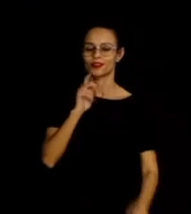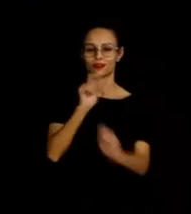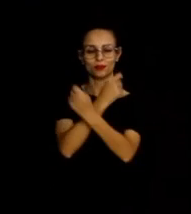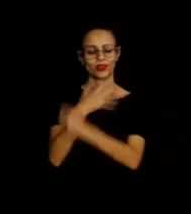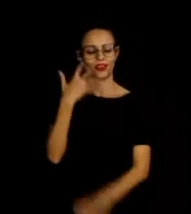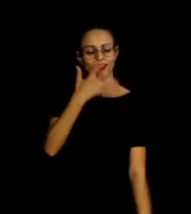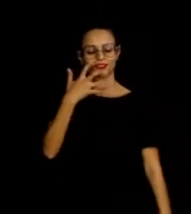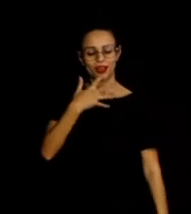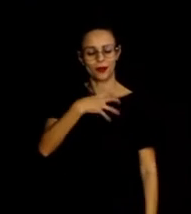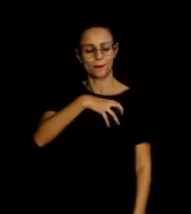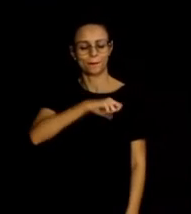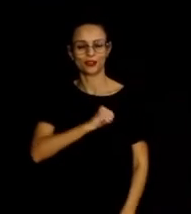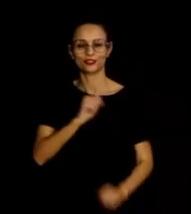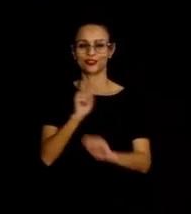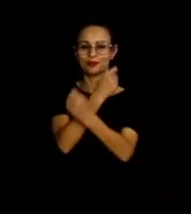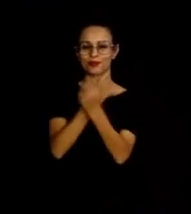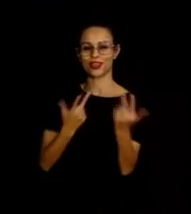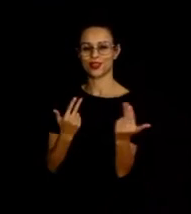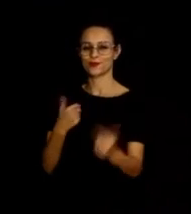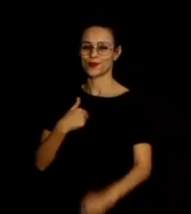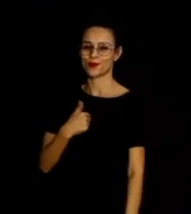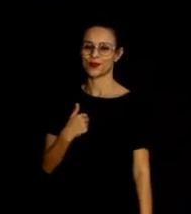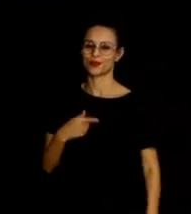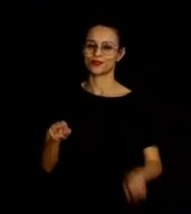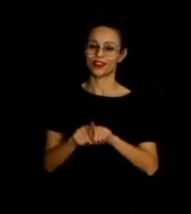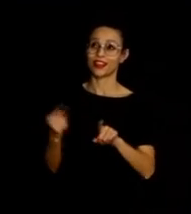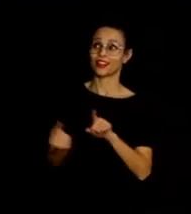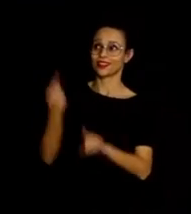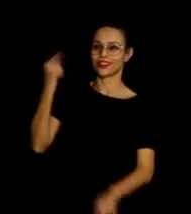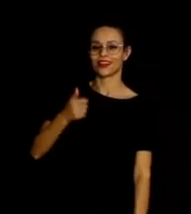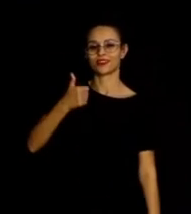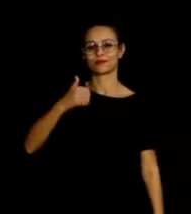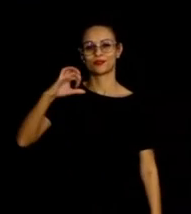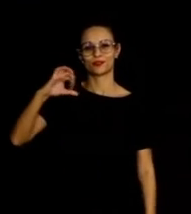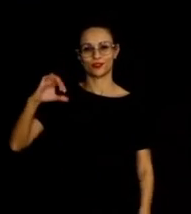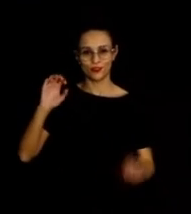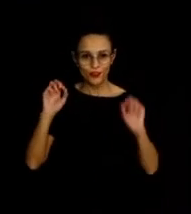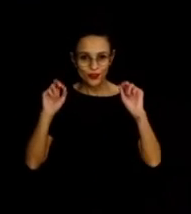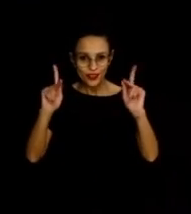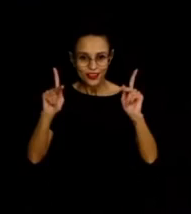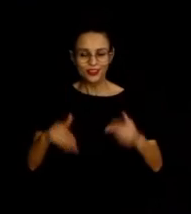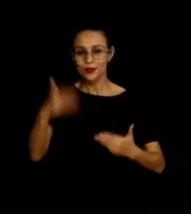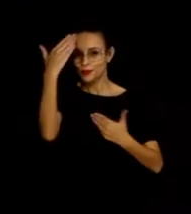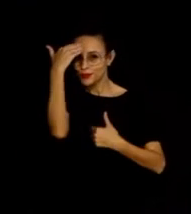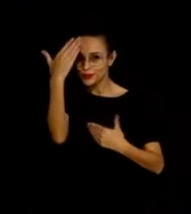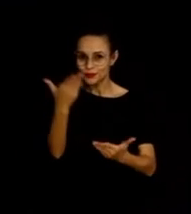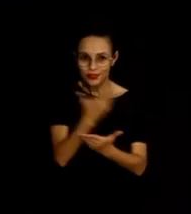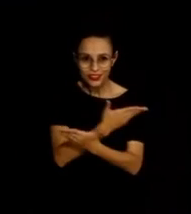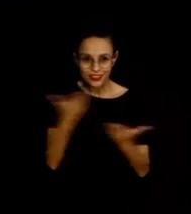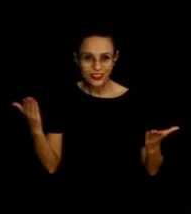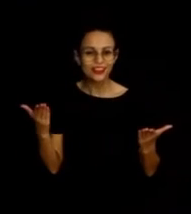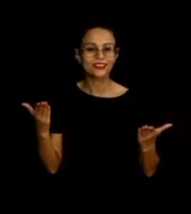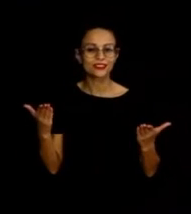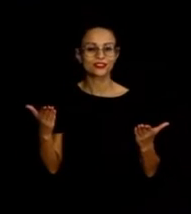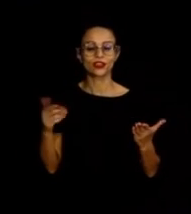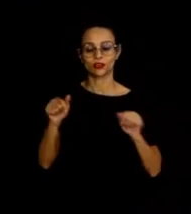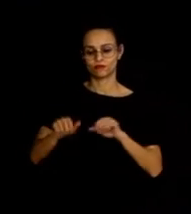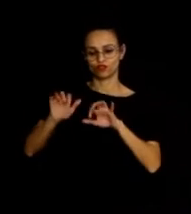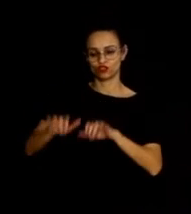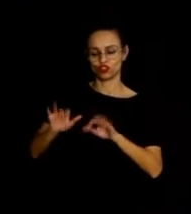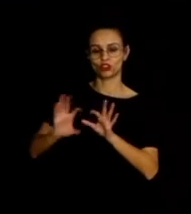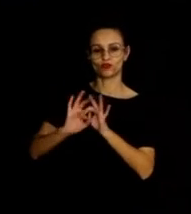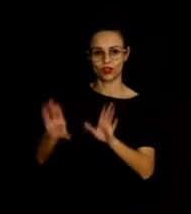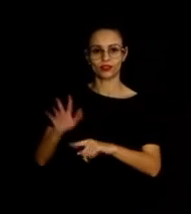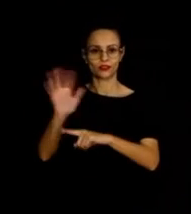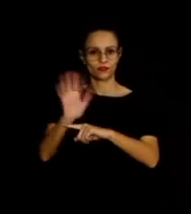se apaixone pela PUC e como como eu me apaixonei lá em 99 Ok muito obrigado pessoal Esse chat vai